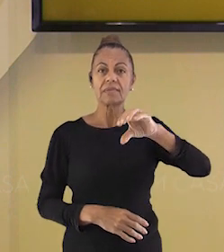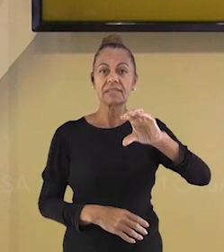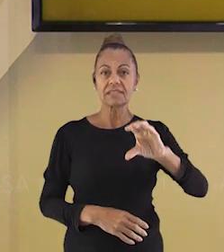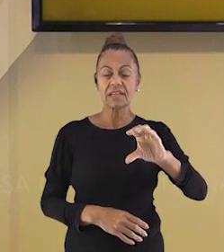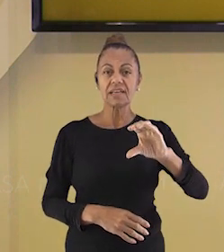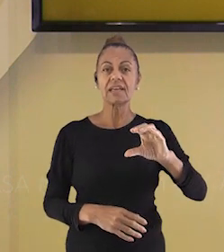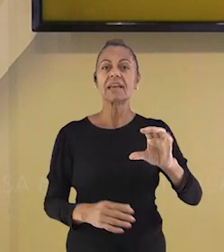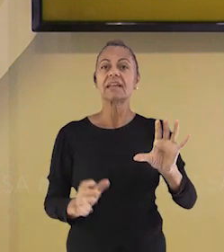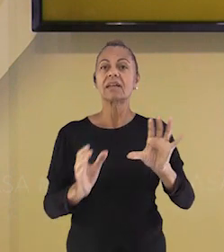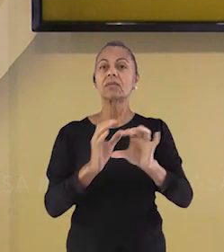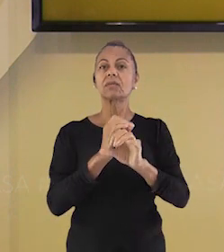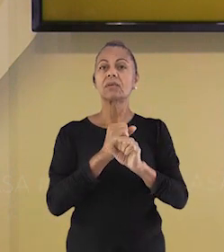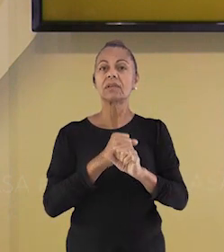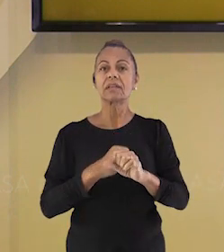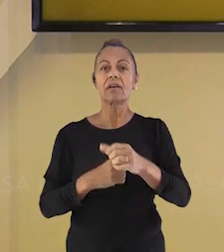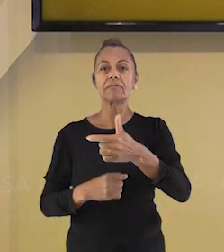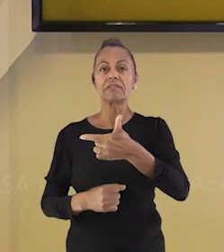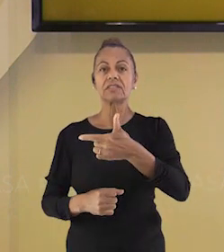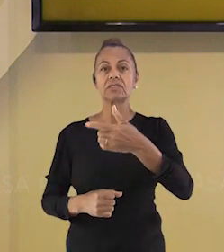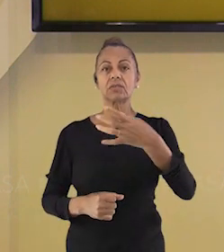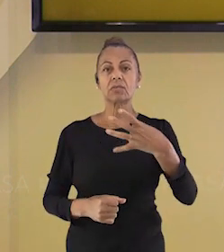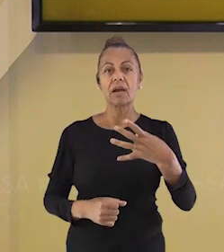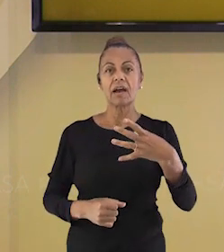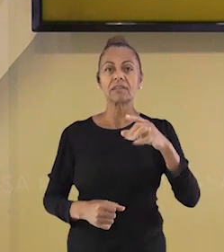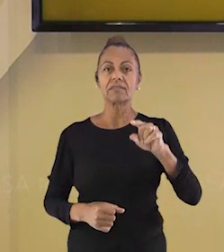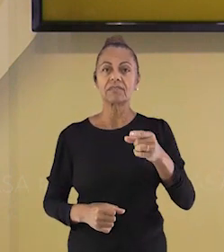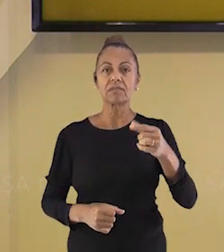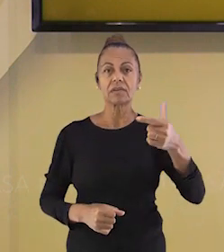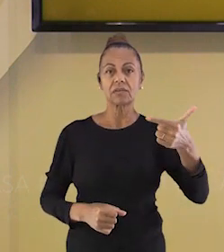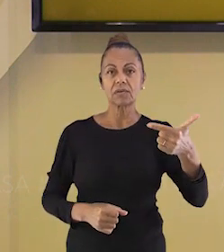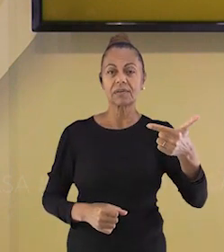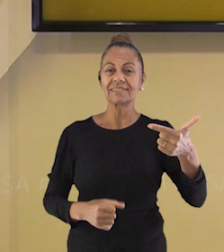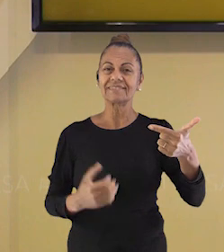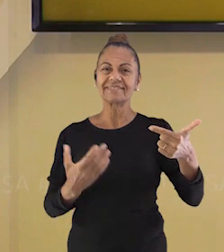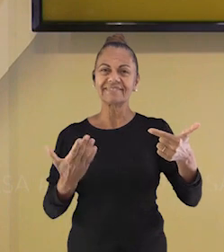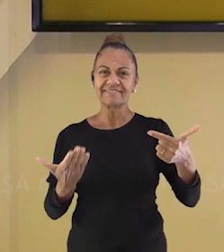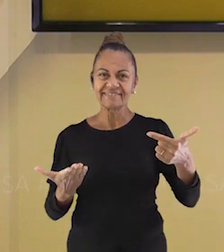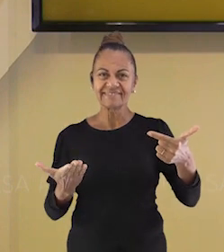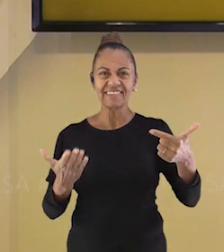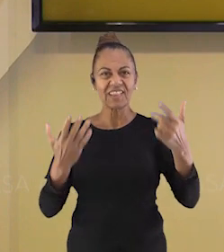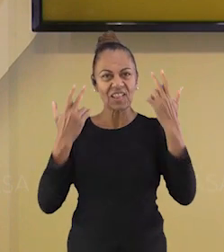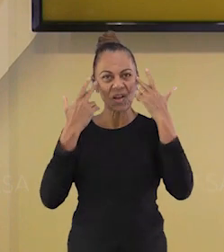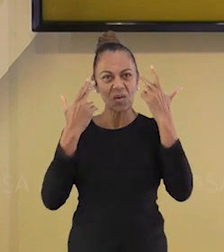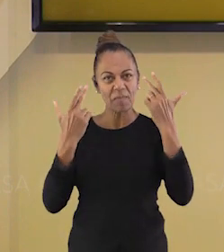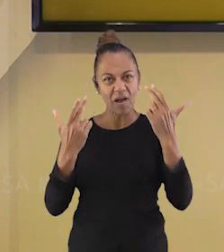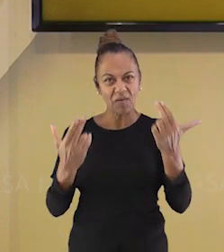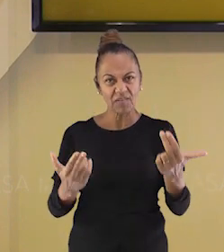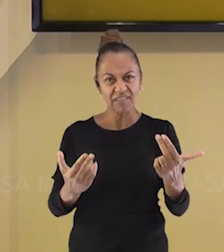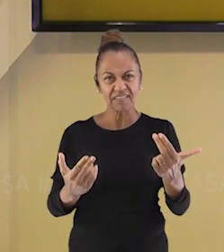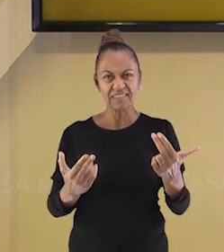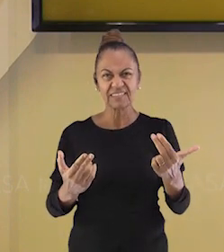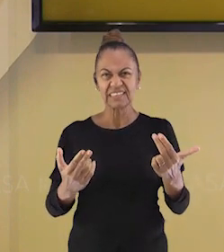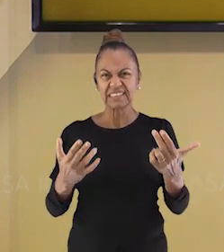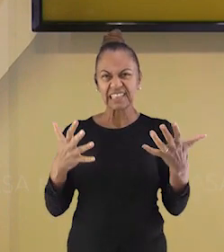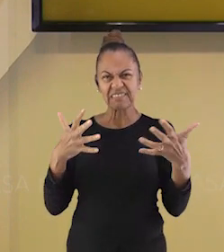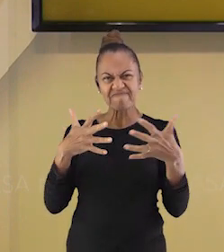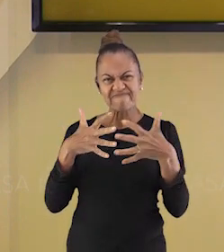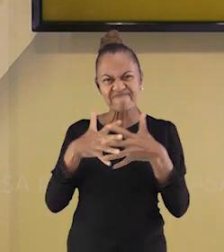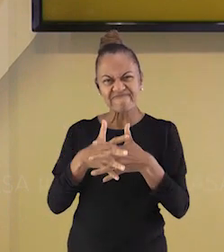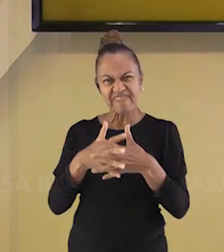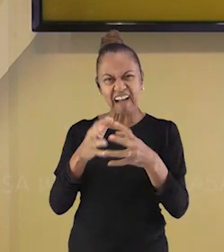vezes 1,69 m, assim, meu IMC é 24,2, ou